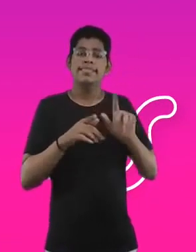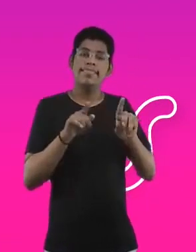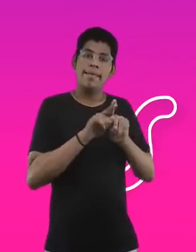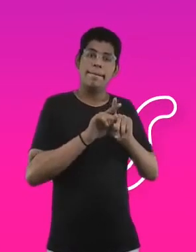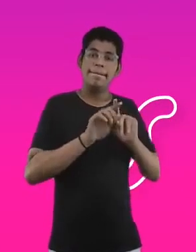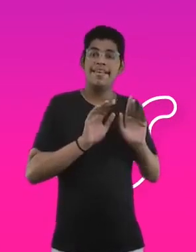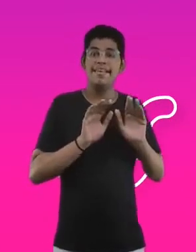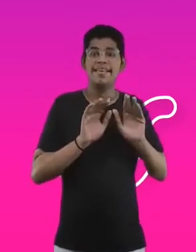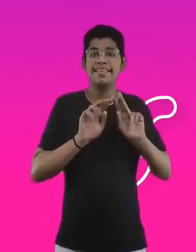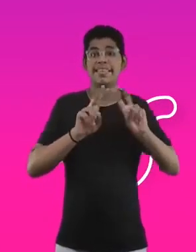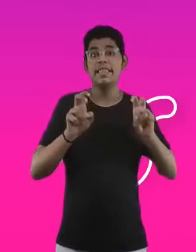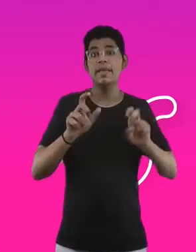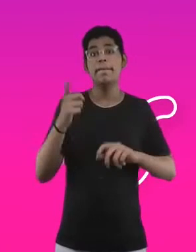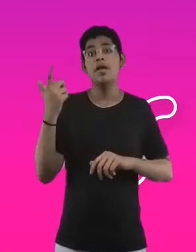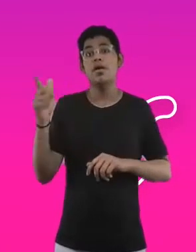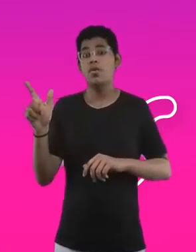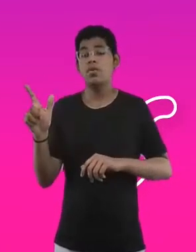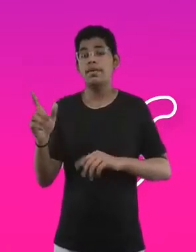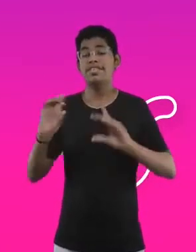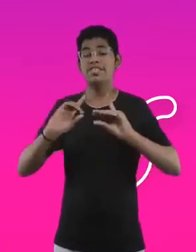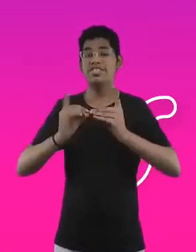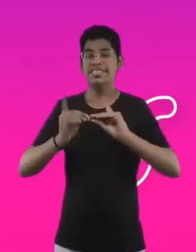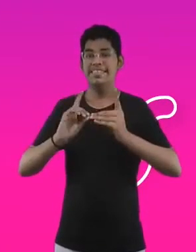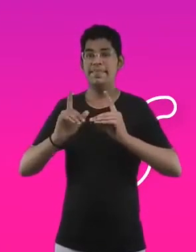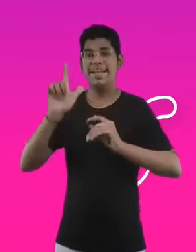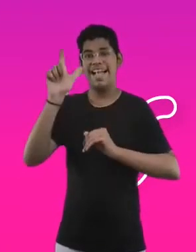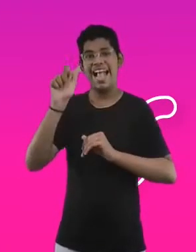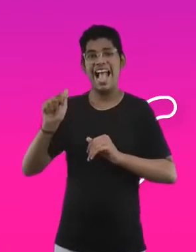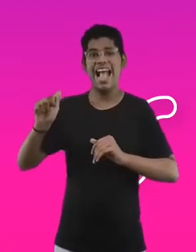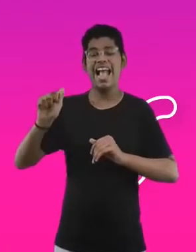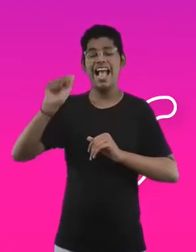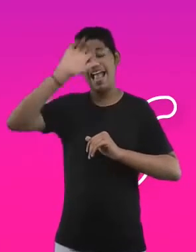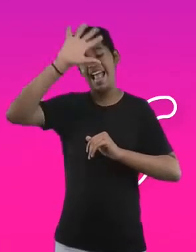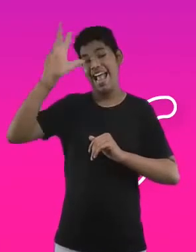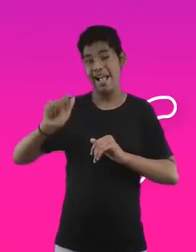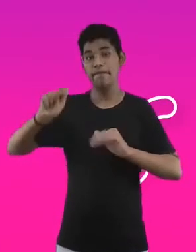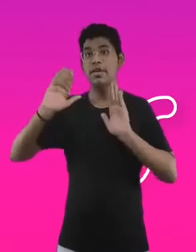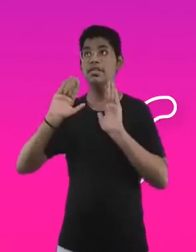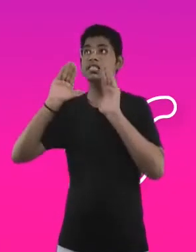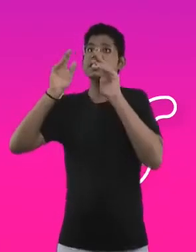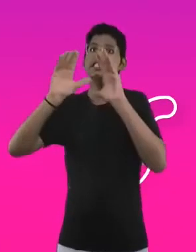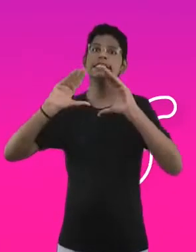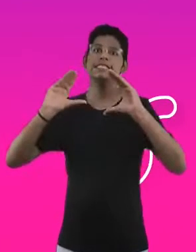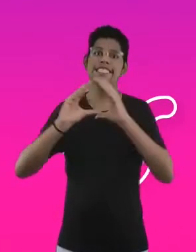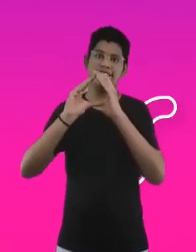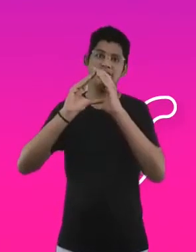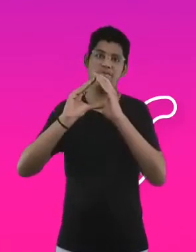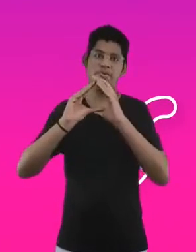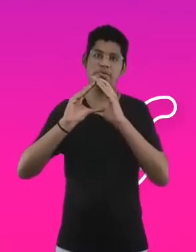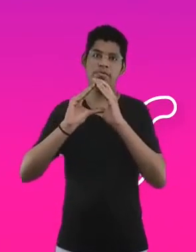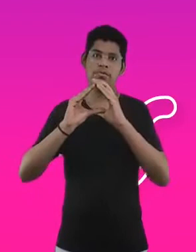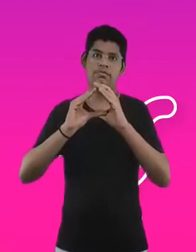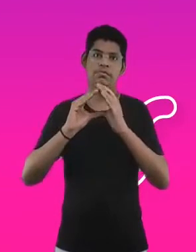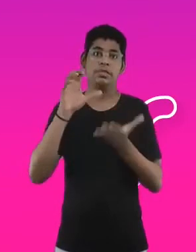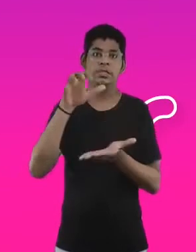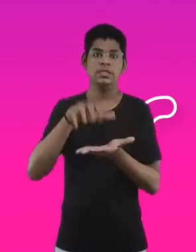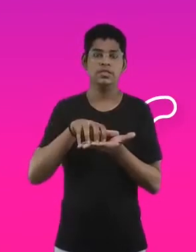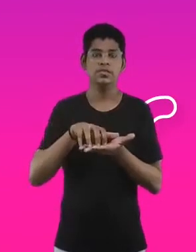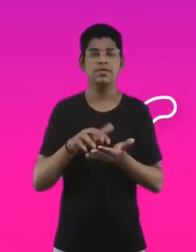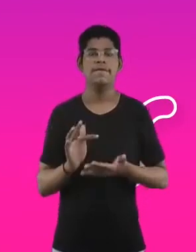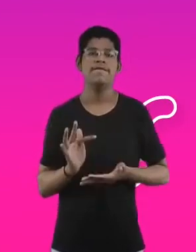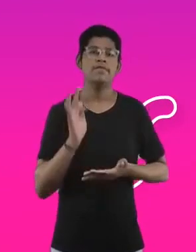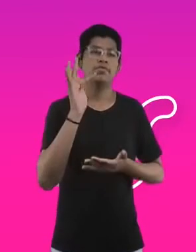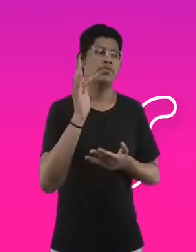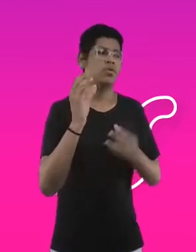de afrocentralidade, ou seja, o que seria essa possibilidade, né, de futuro, e qual é essa relação